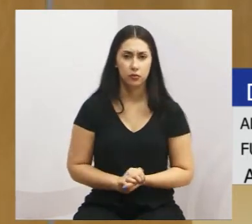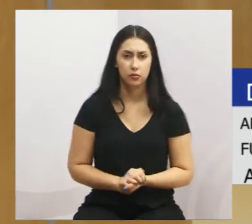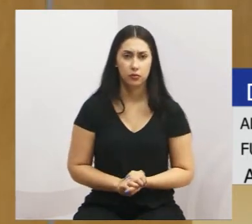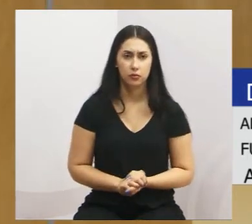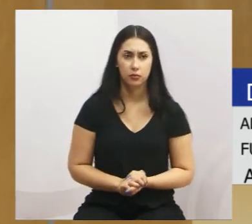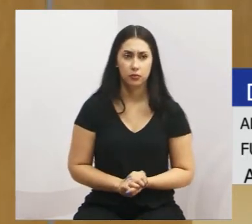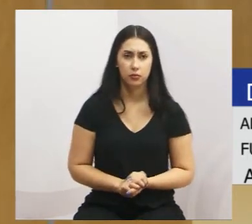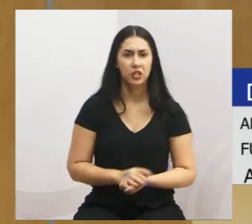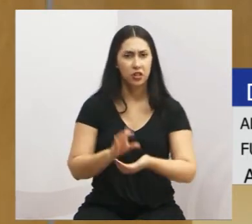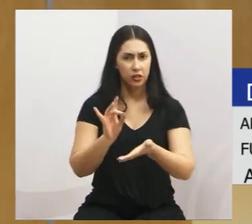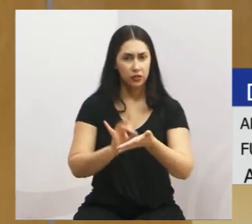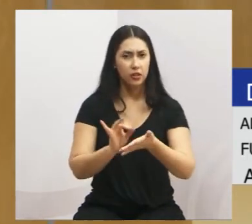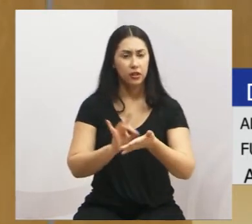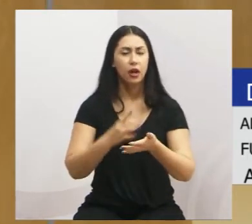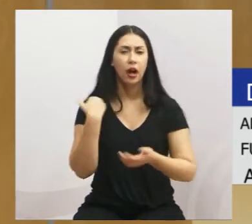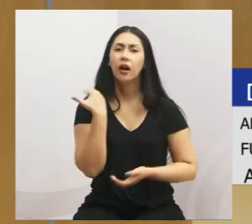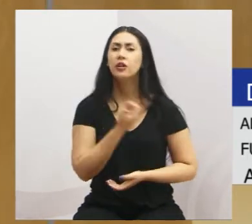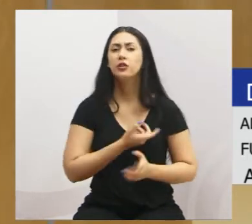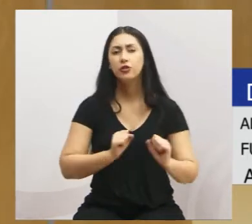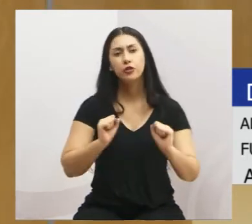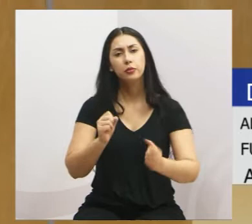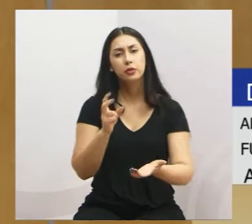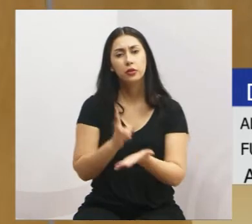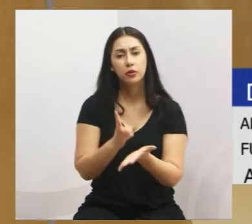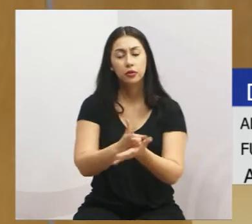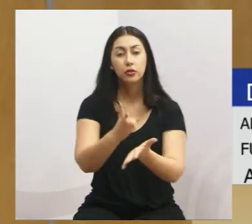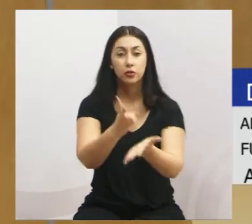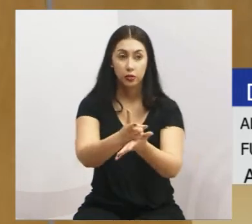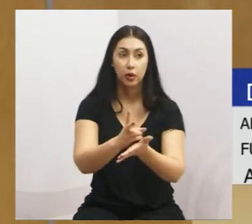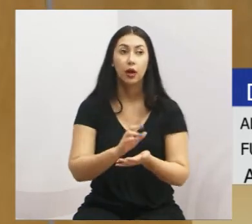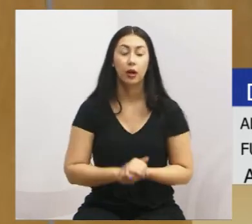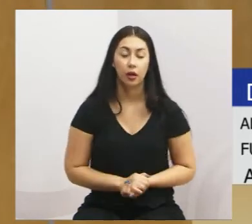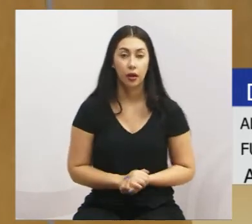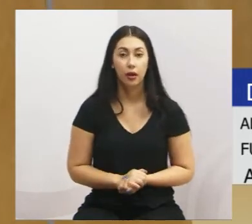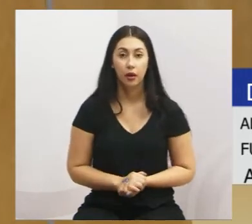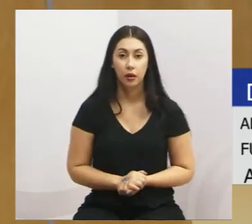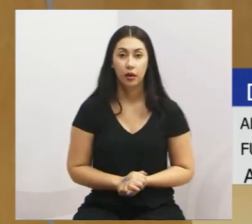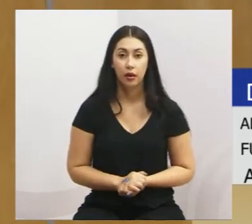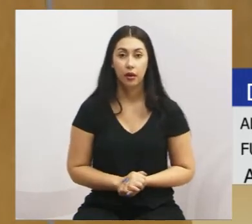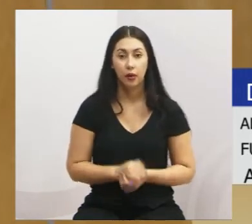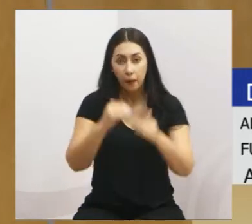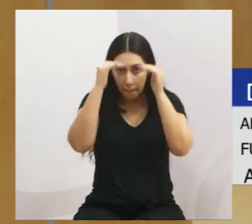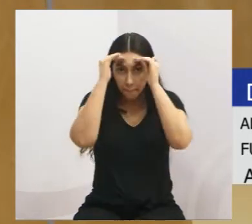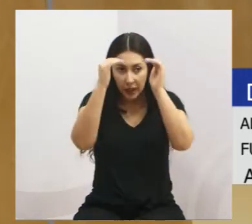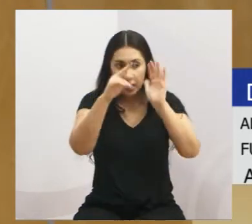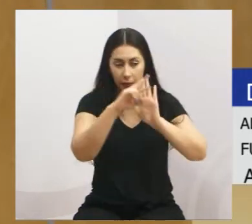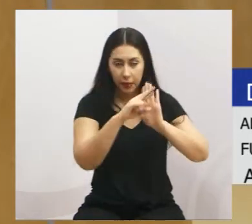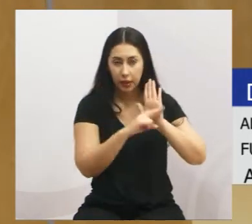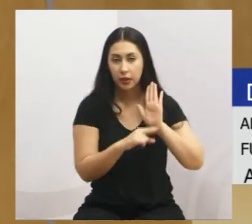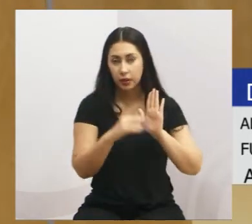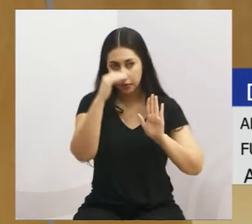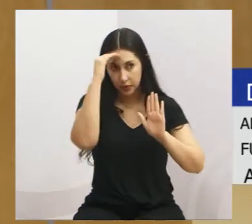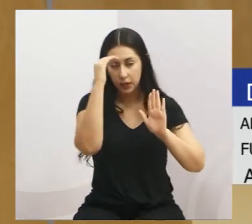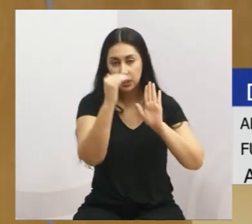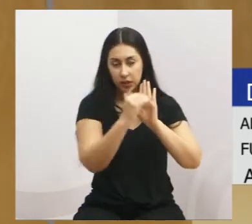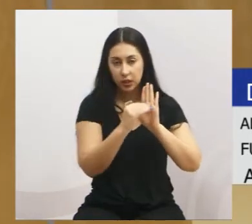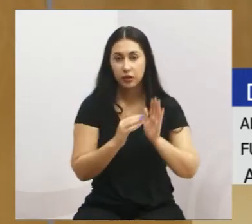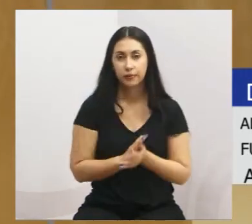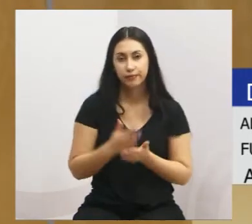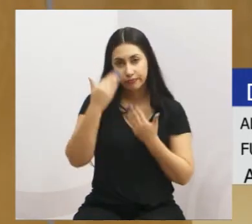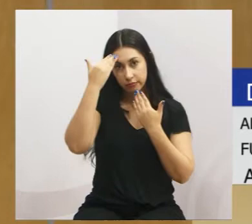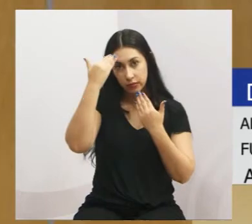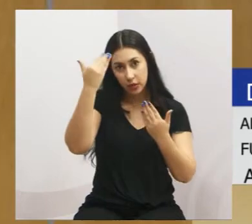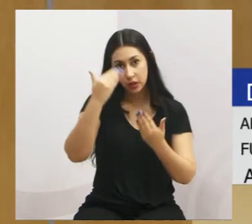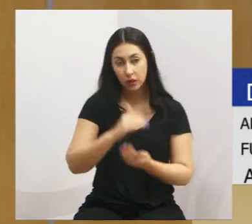para que realmente possamos dar continuidade a esse TAC proposto pelo Ministério Público e pela Defensoria Pública.